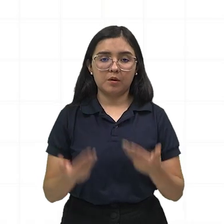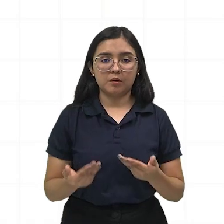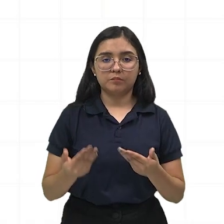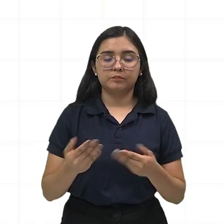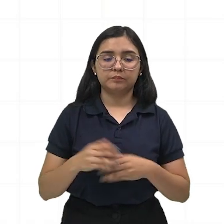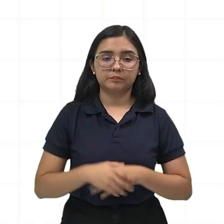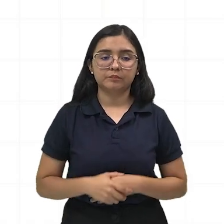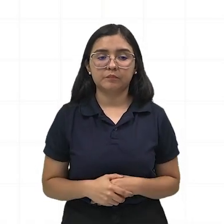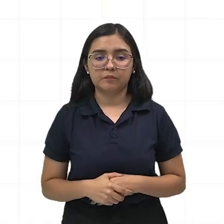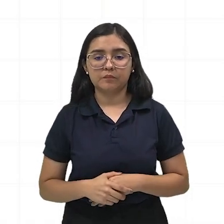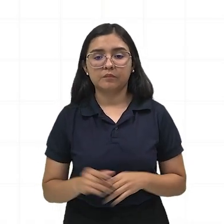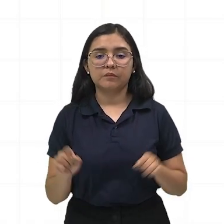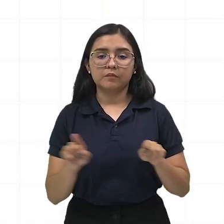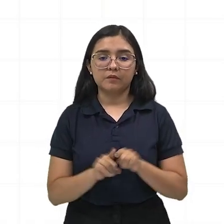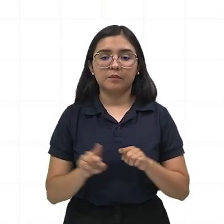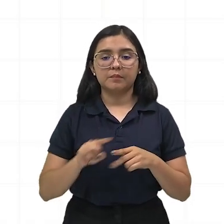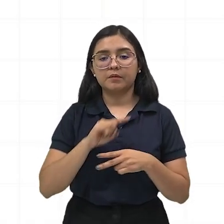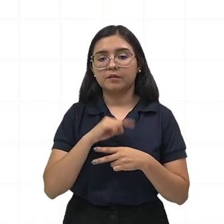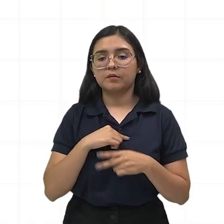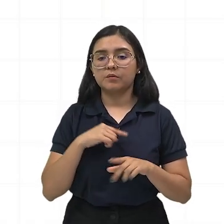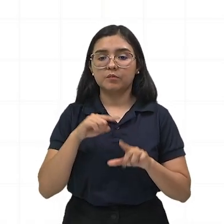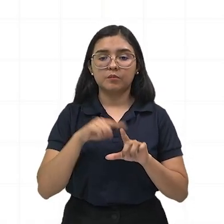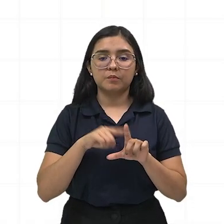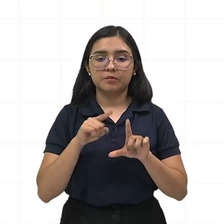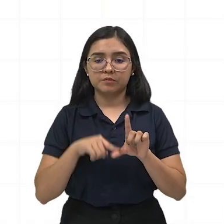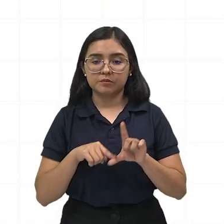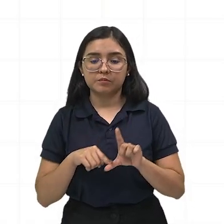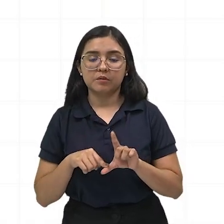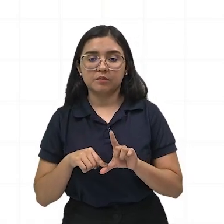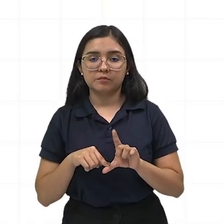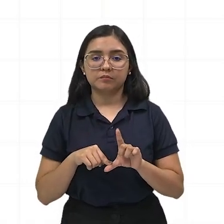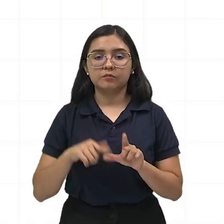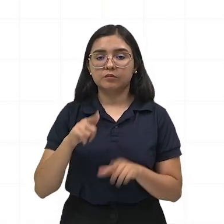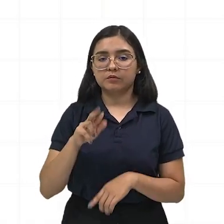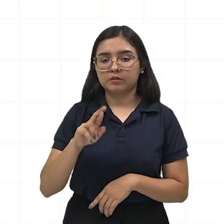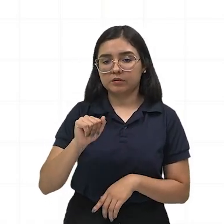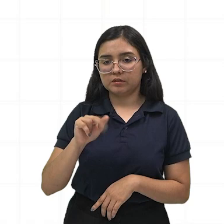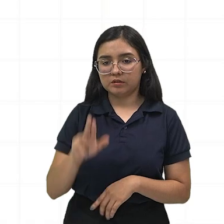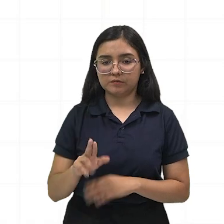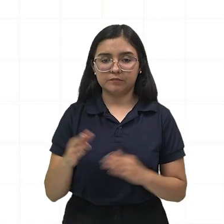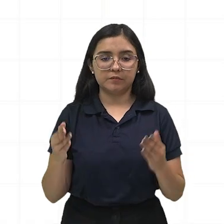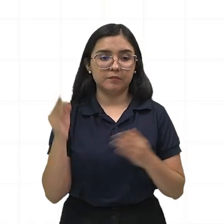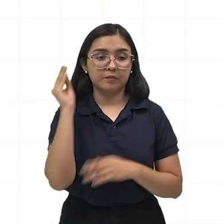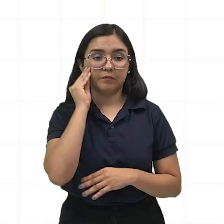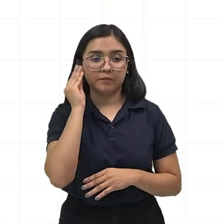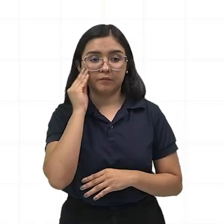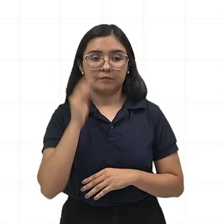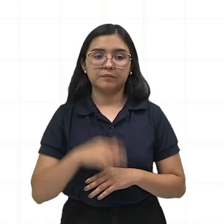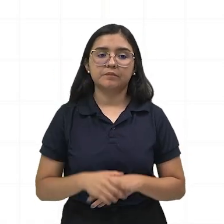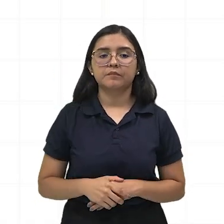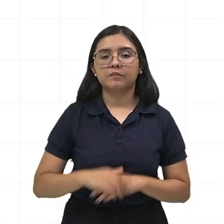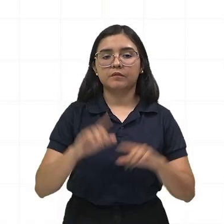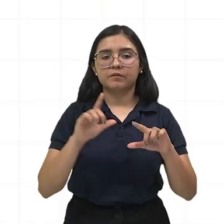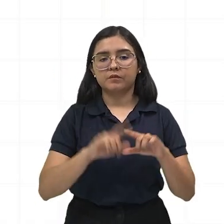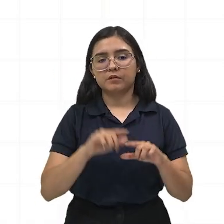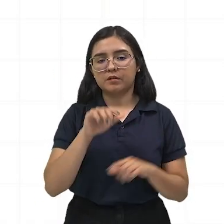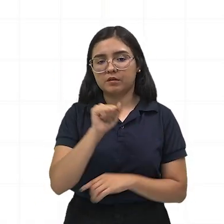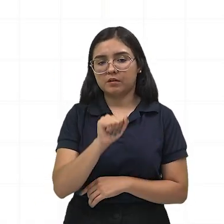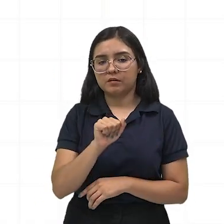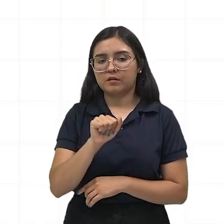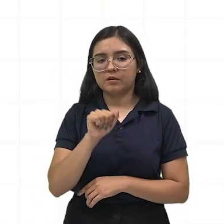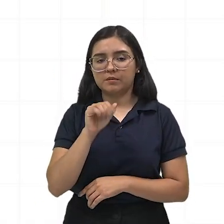lembrando. E a medida em graus do ângulo de rotação. Vamos para o exemplo. O triângulo ABC sofreu um giro no